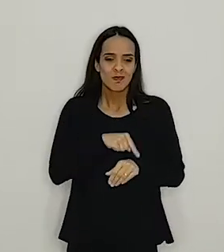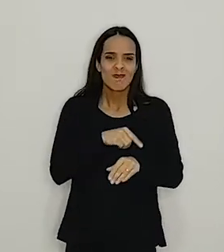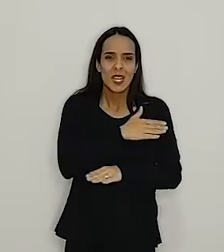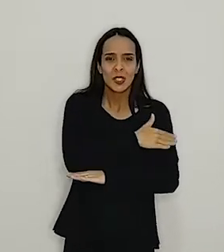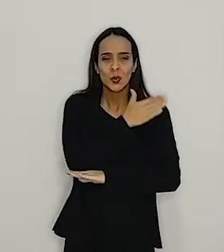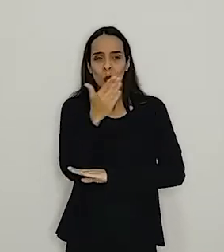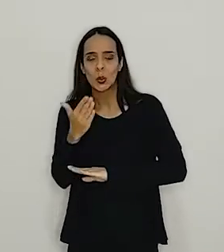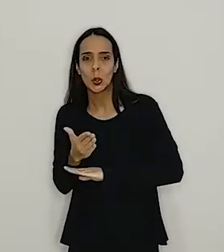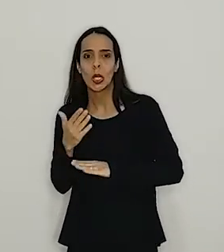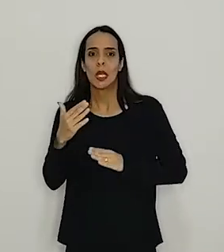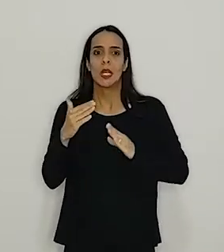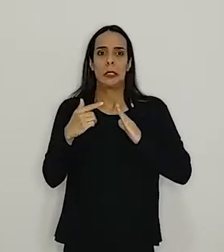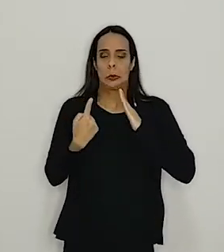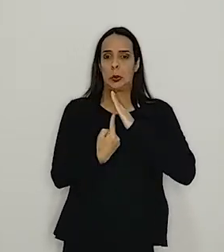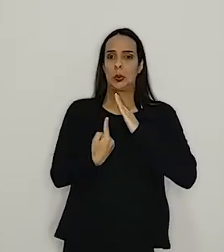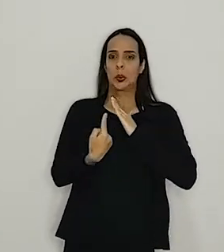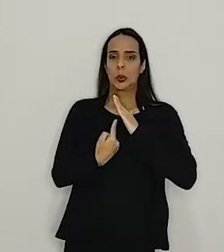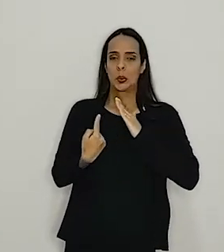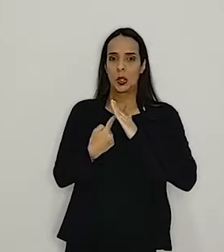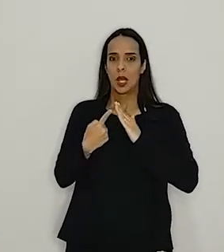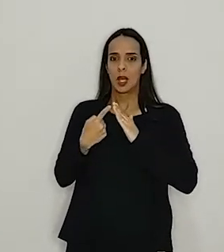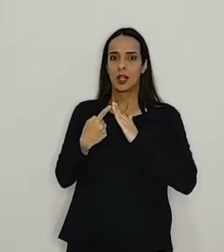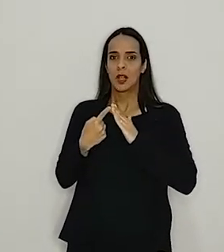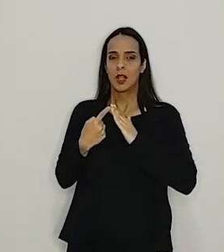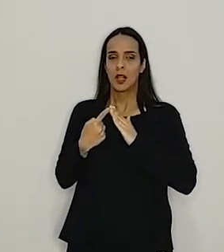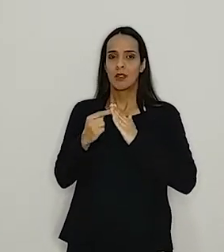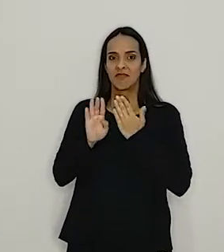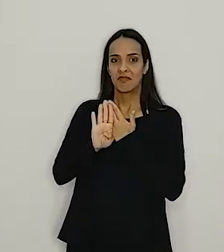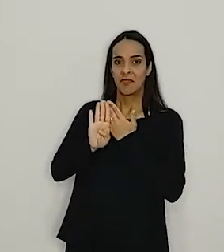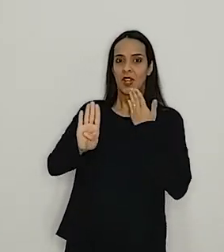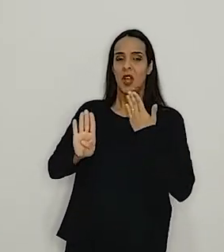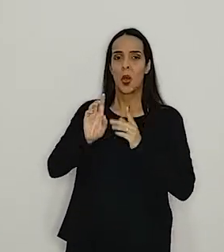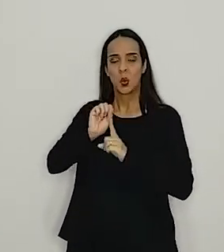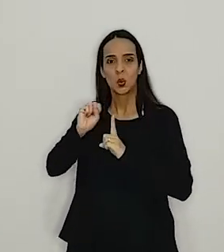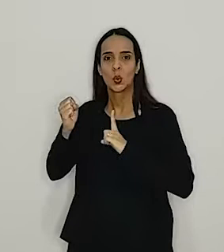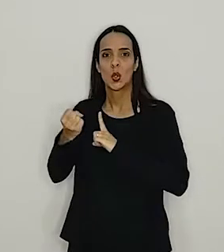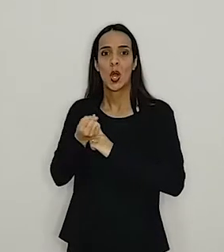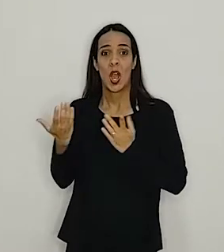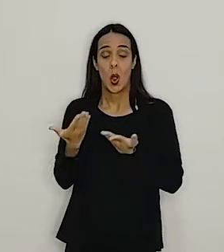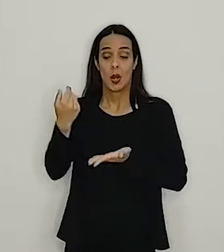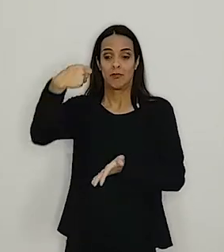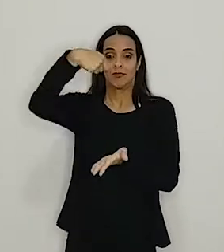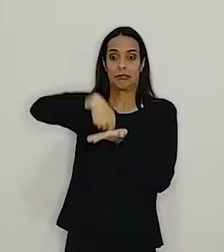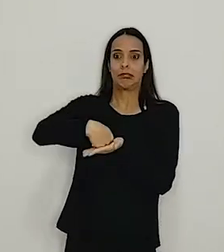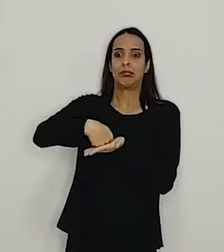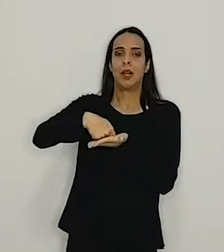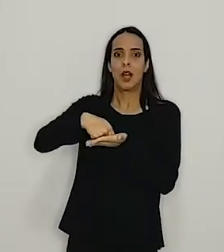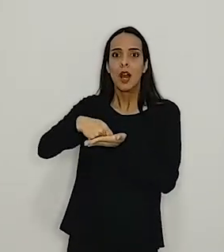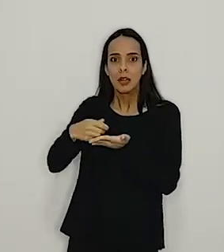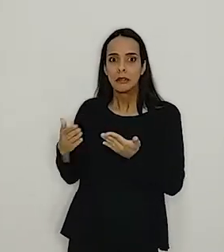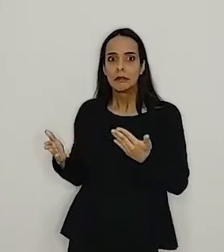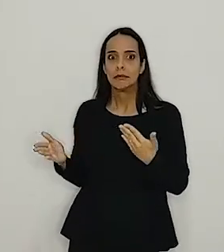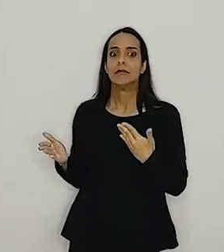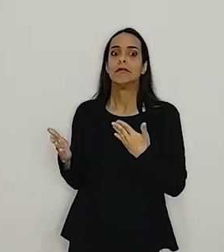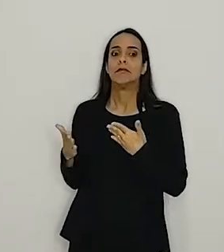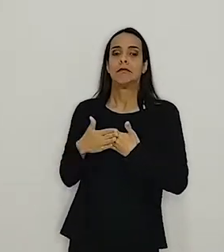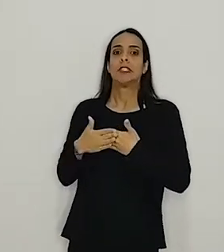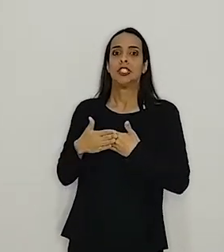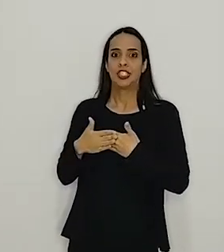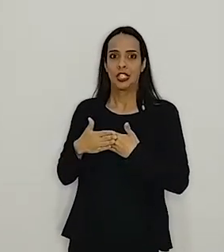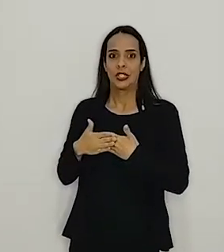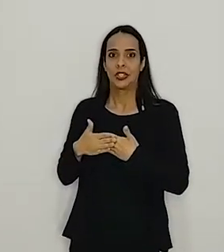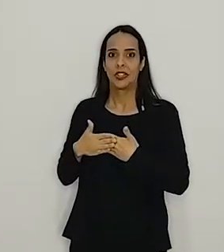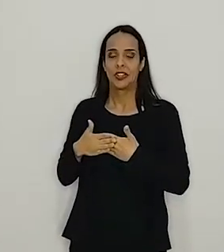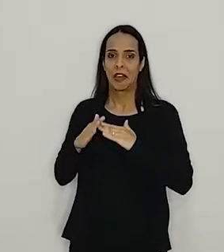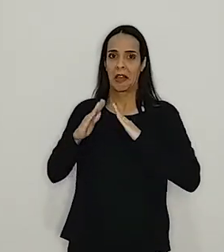Um período esse em que nos foi imposto essa privação de liberdade, mas uma privação